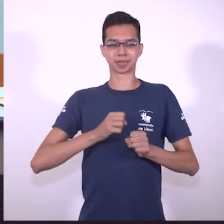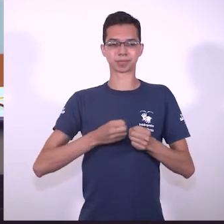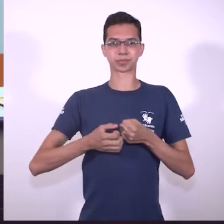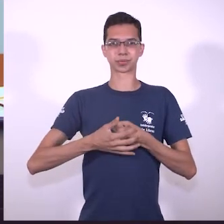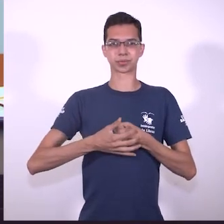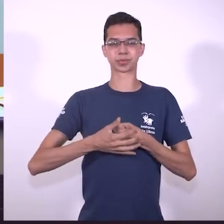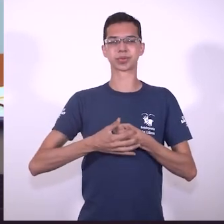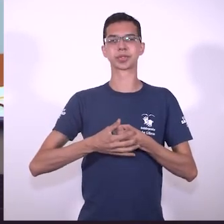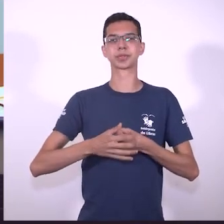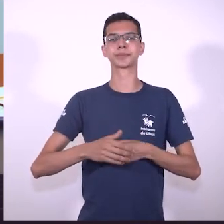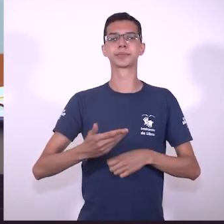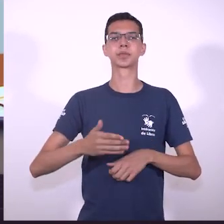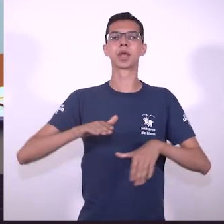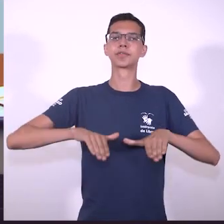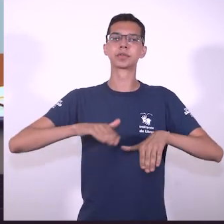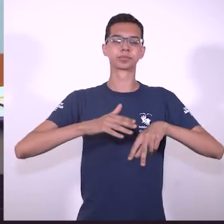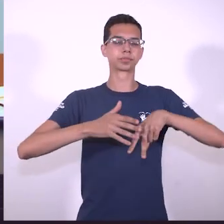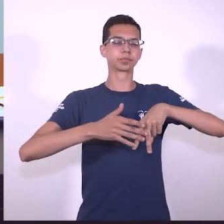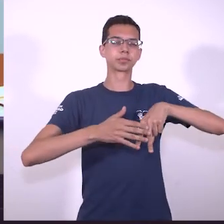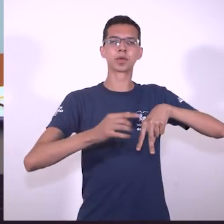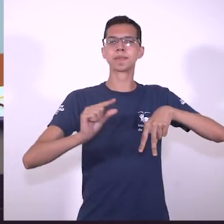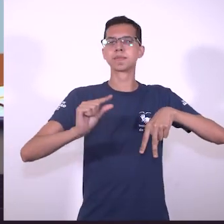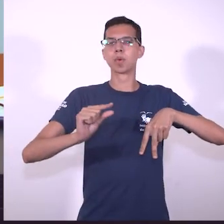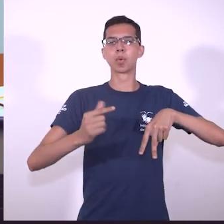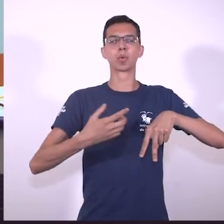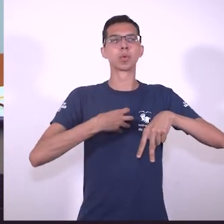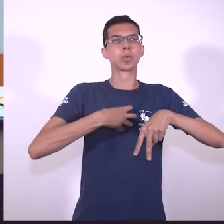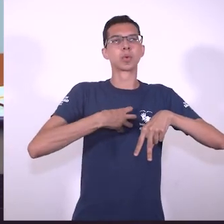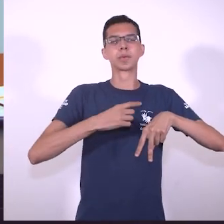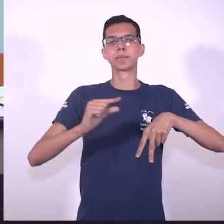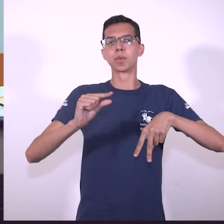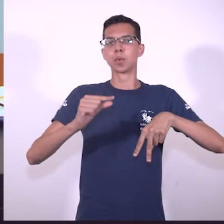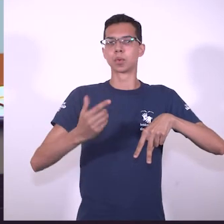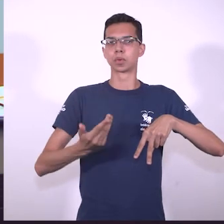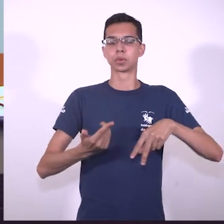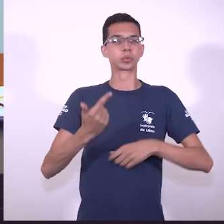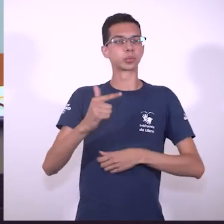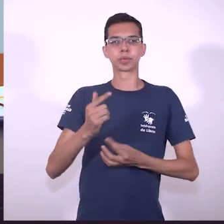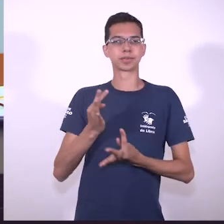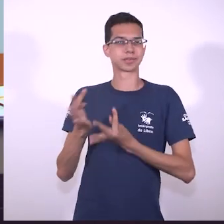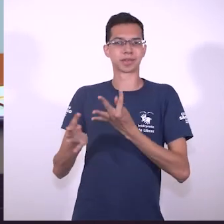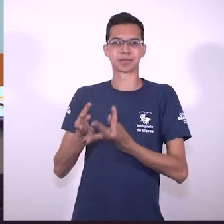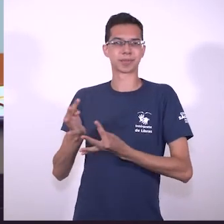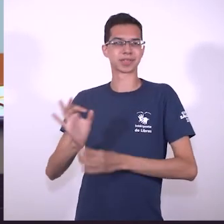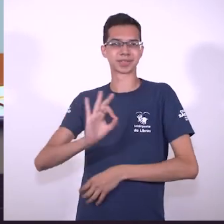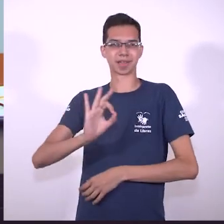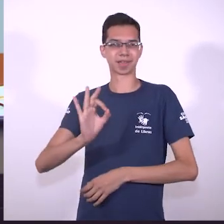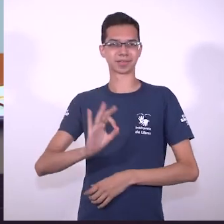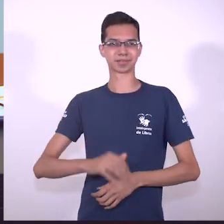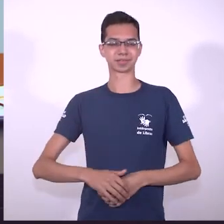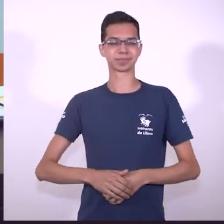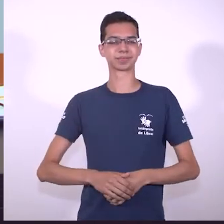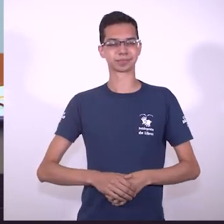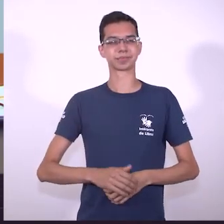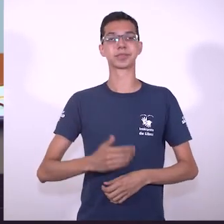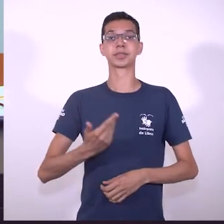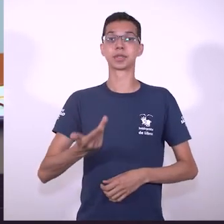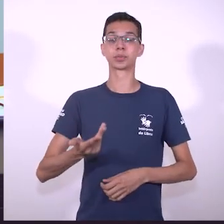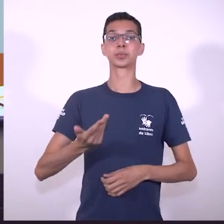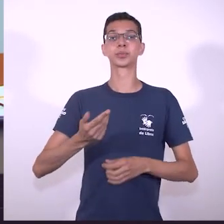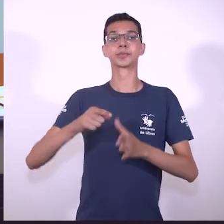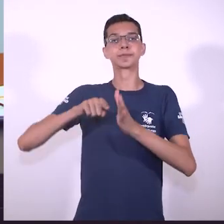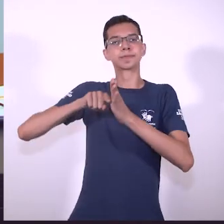poucos sintomas, não existe nenhum tratamento a não ser sintomáticos. Então, com esses exames, a gente vai verificando